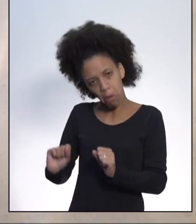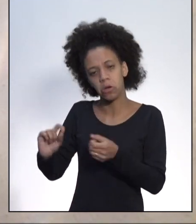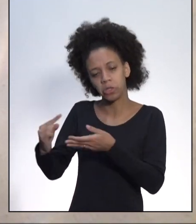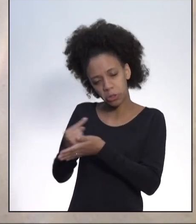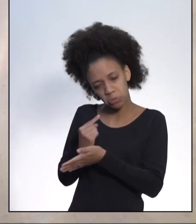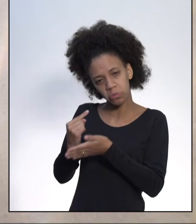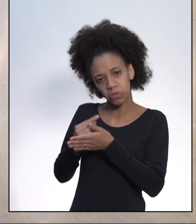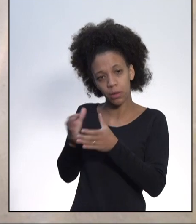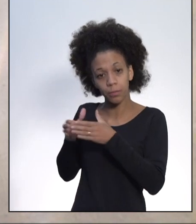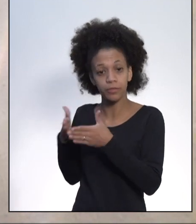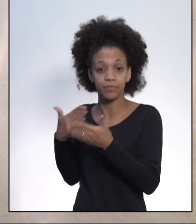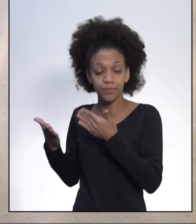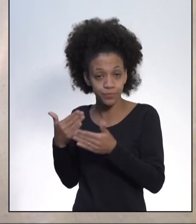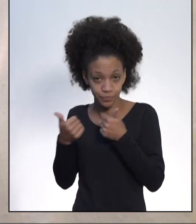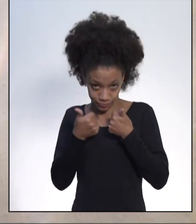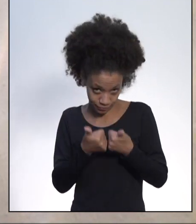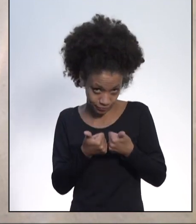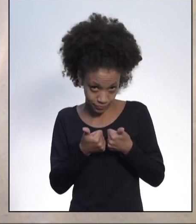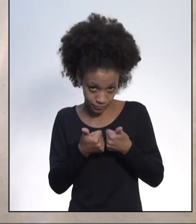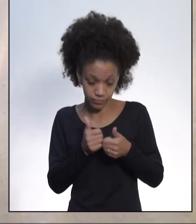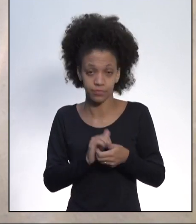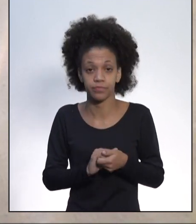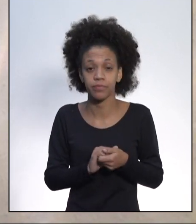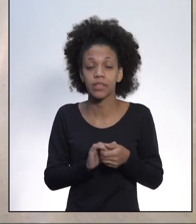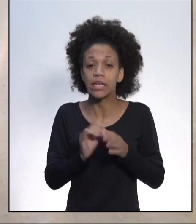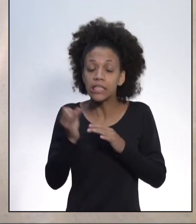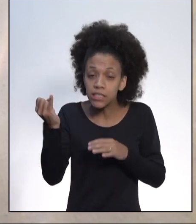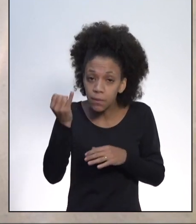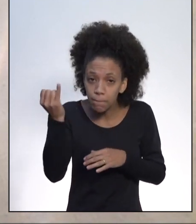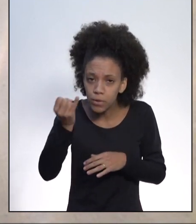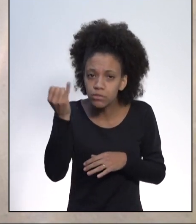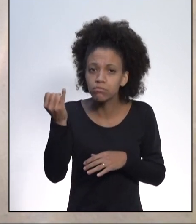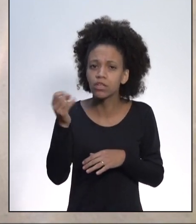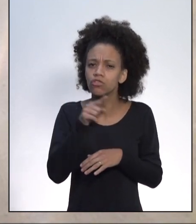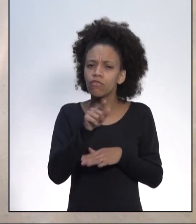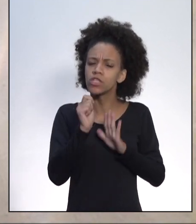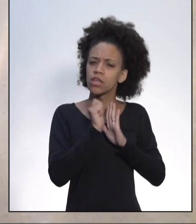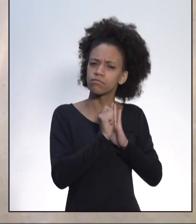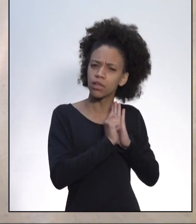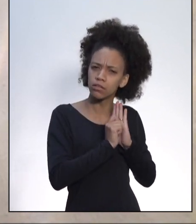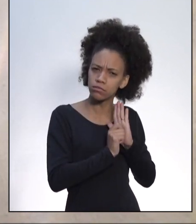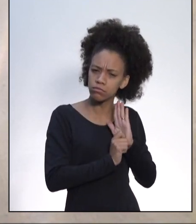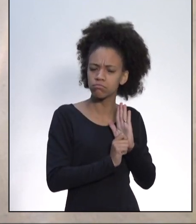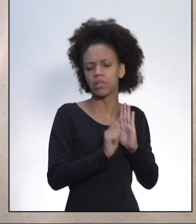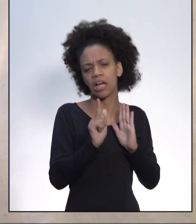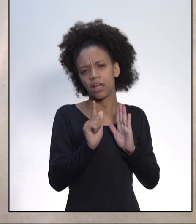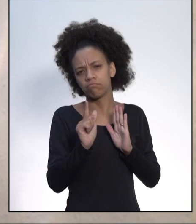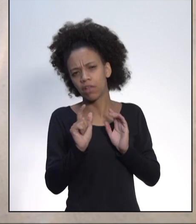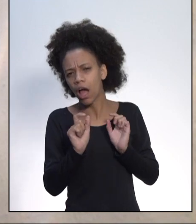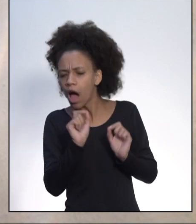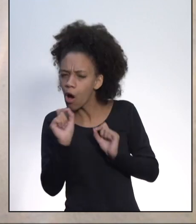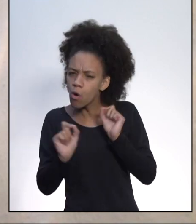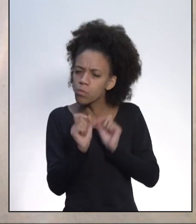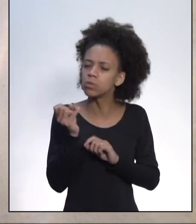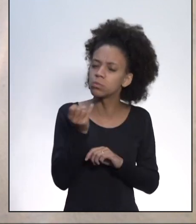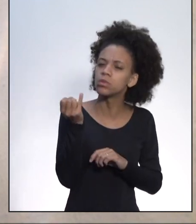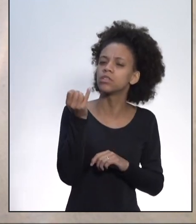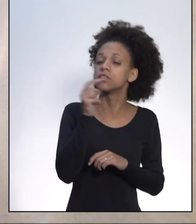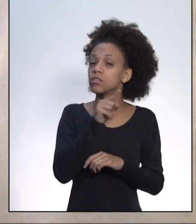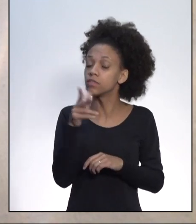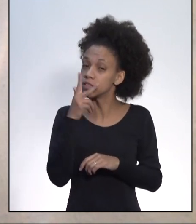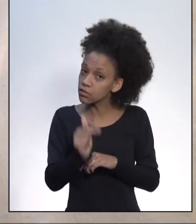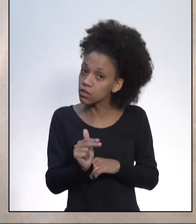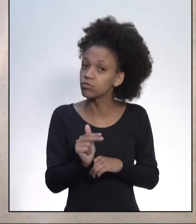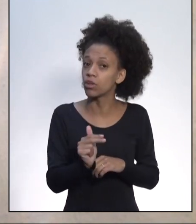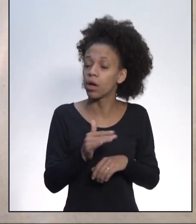fazer aí pelo chat, tá? E seria importante vocês anotarem os pontos que vocês acharam mais